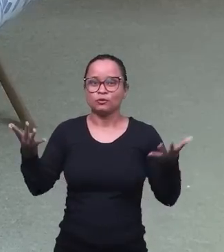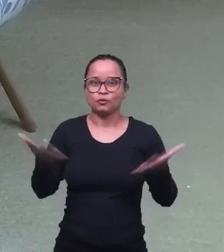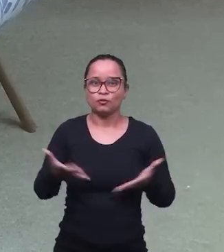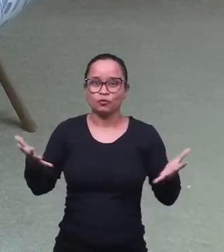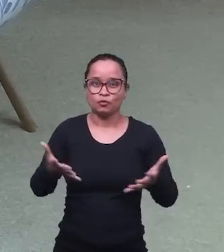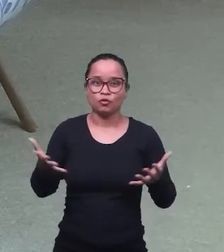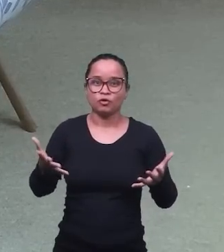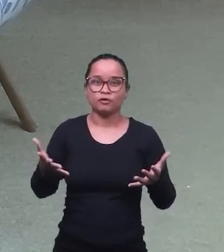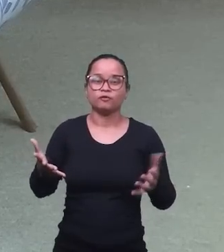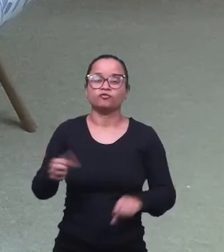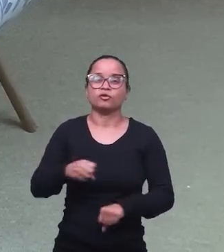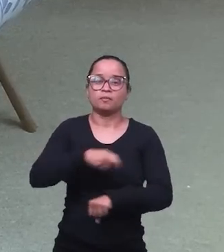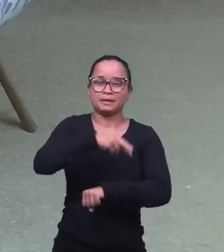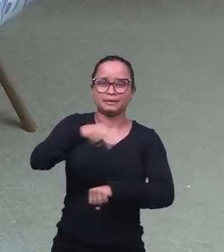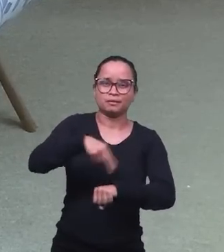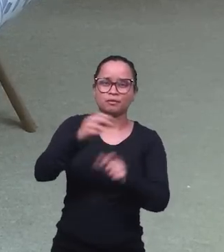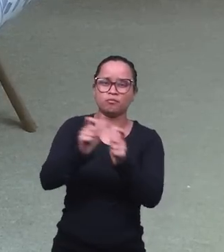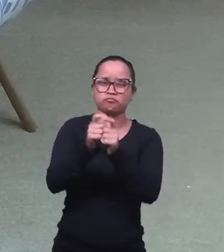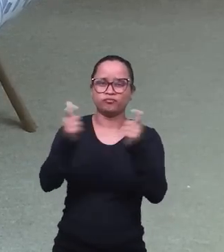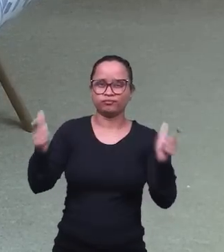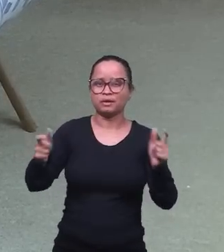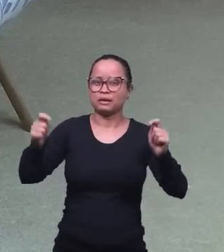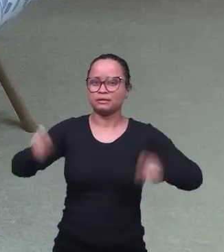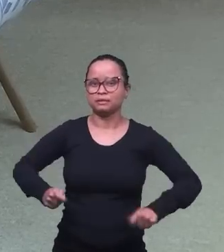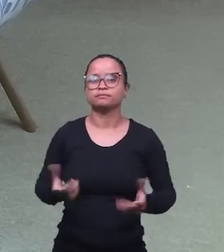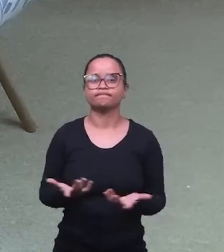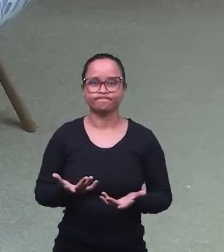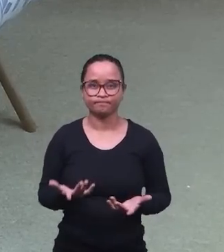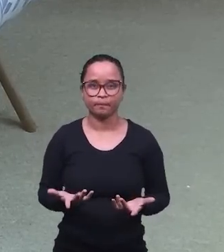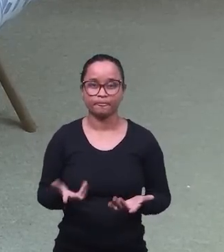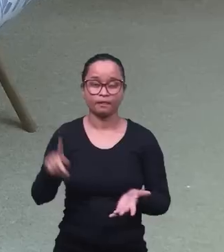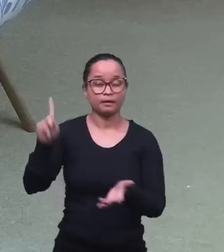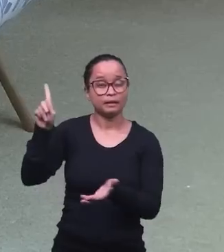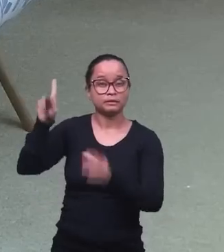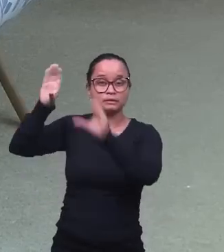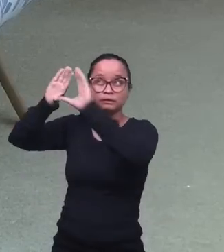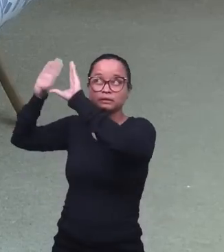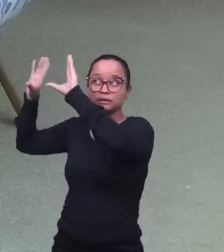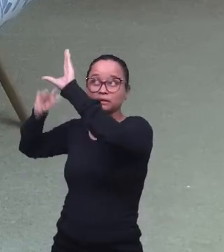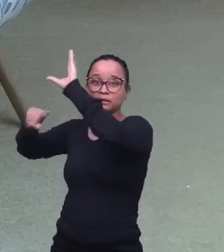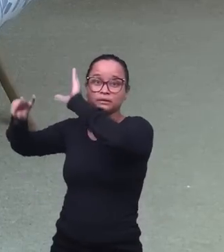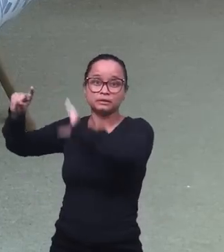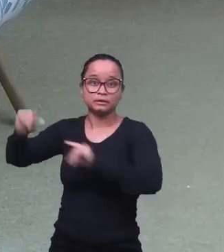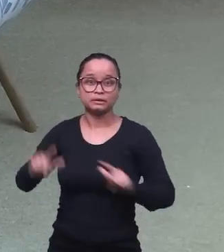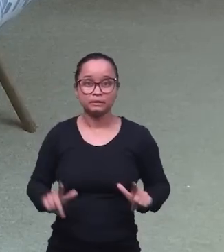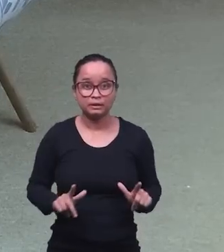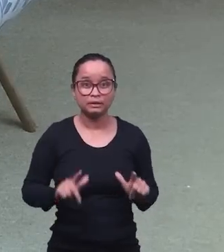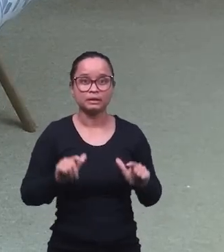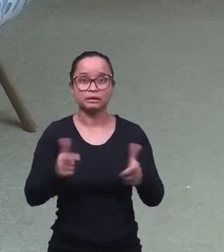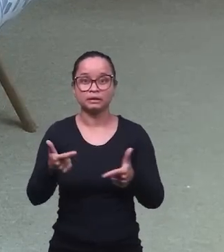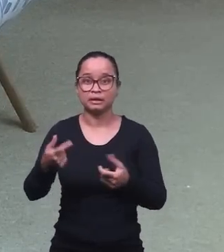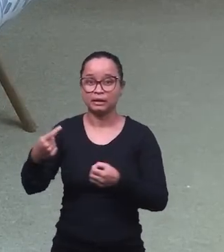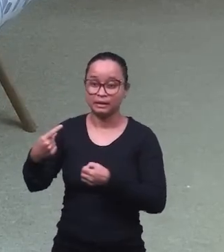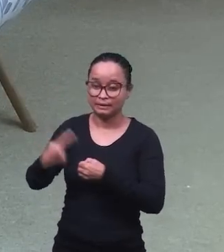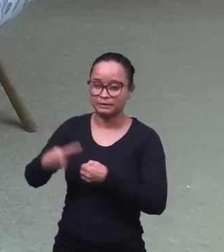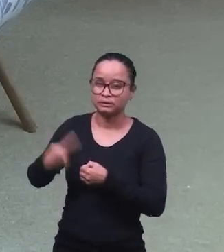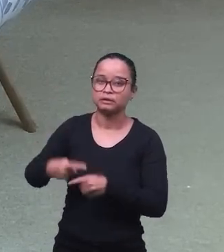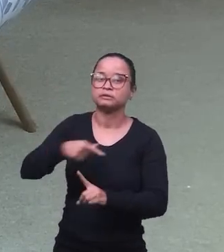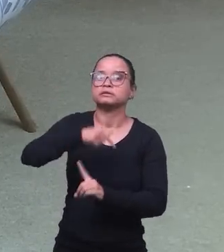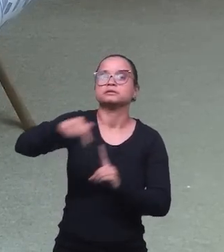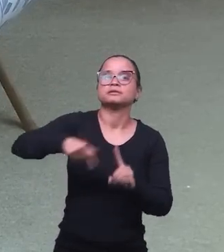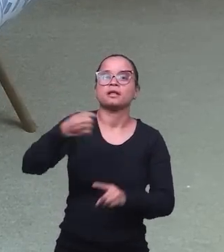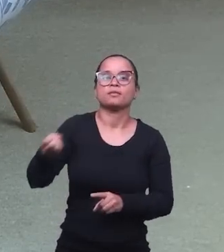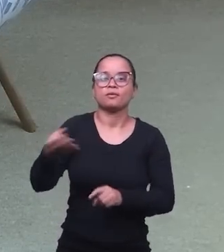se faz uma grande nação. Que lá na eternidade, É verdade. lá na eternidade, é a santa cidade, é a